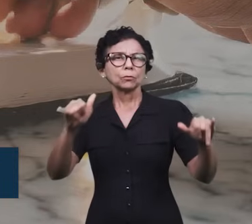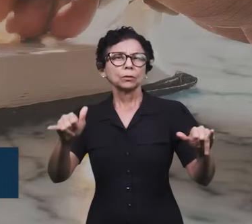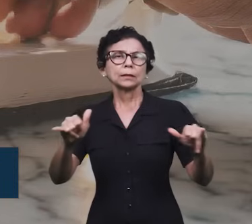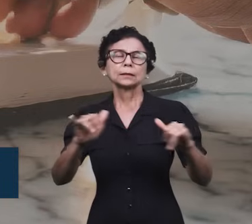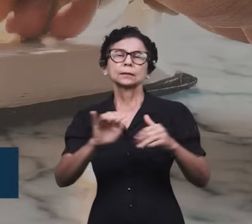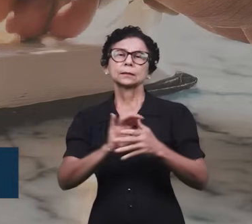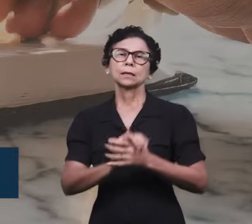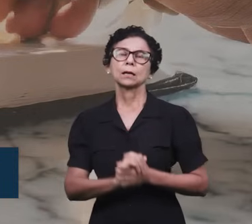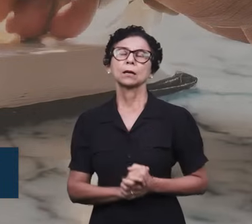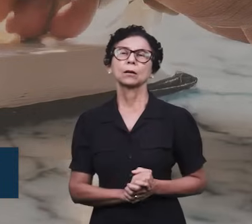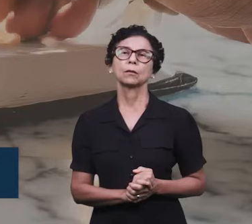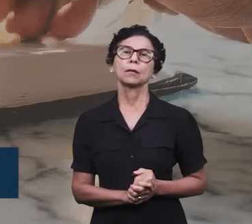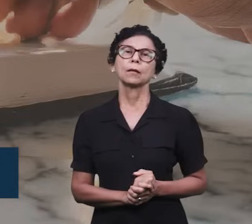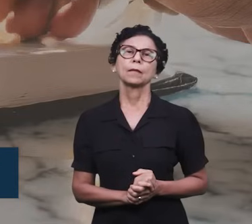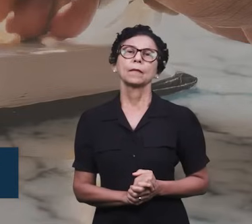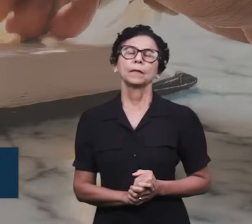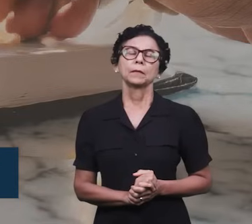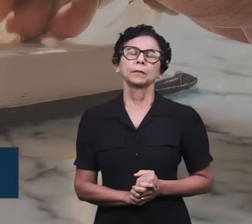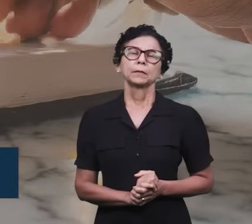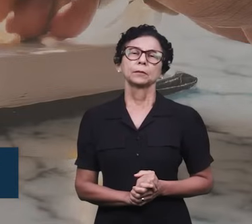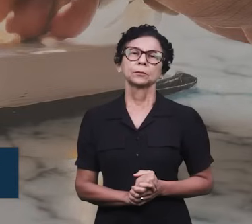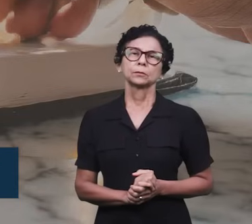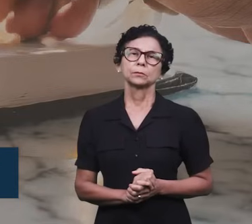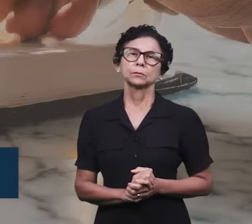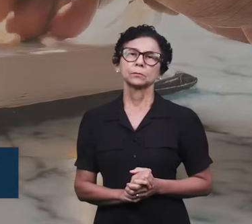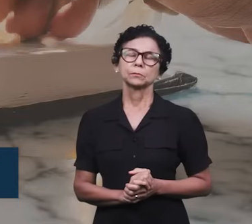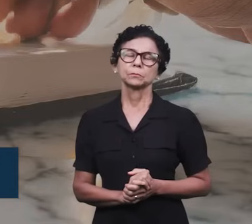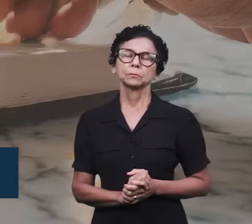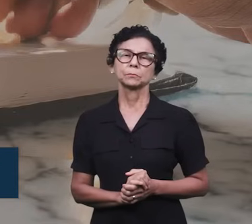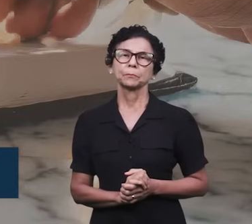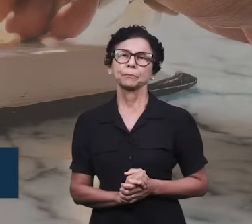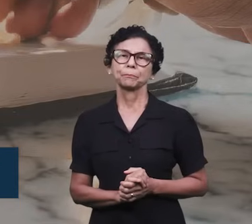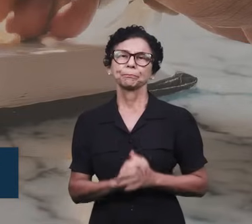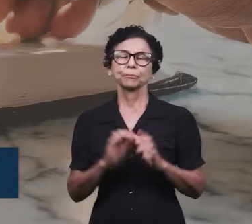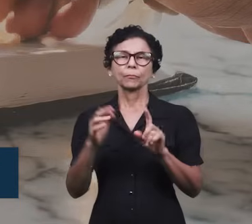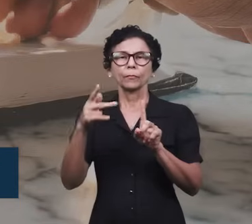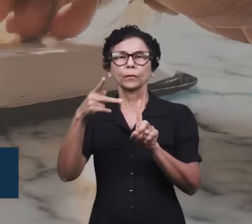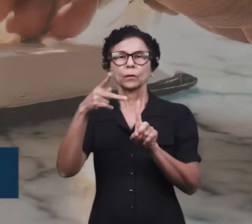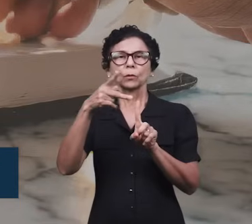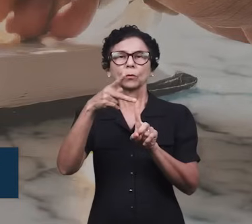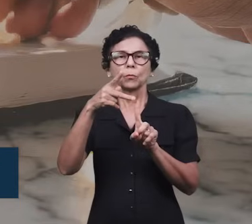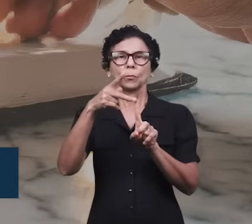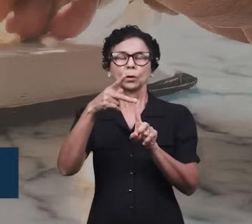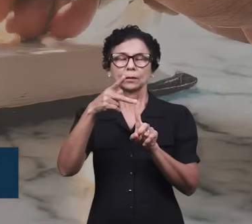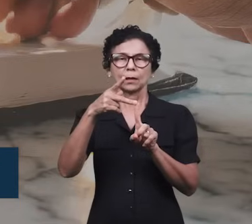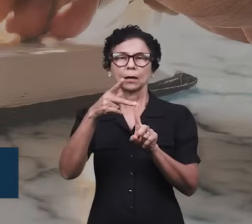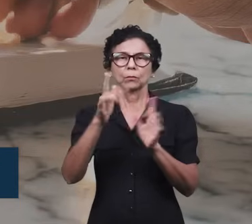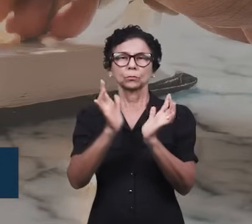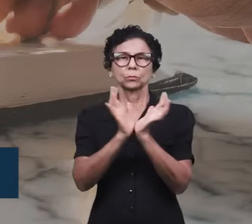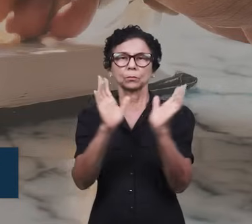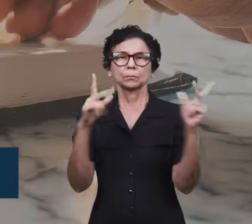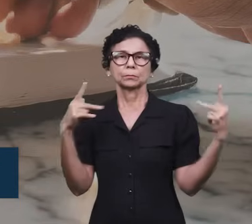pelo portal do presbitério. Como as